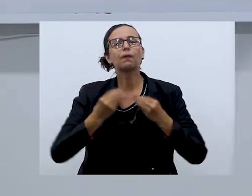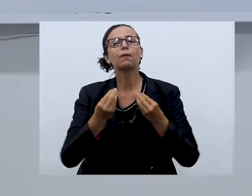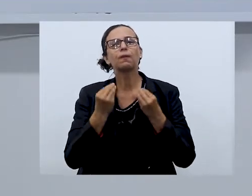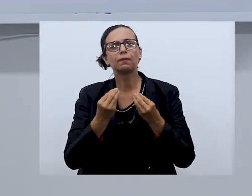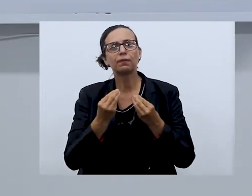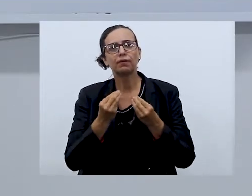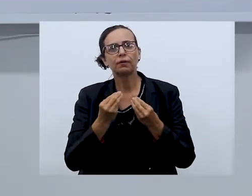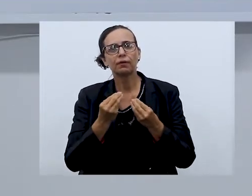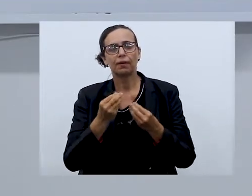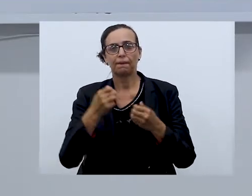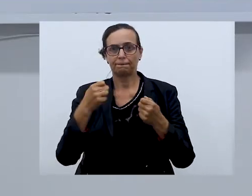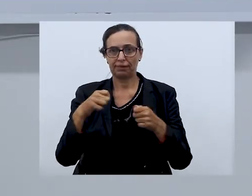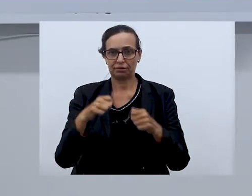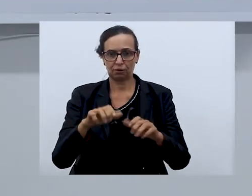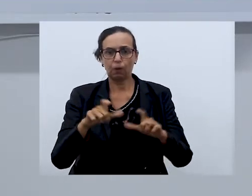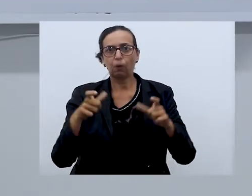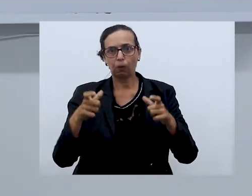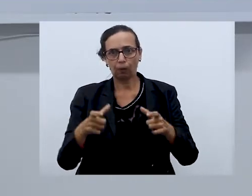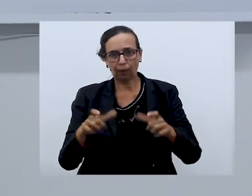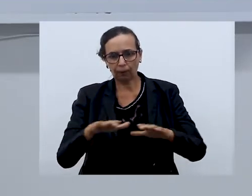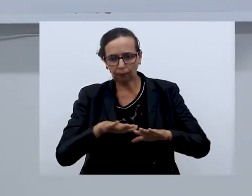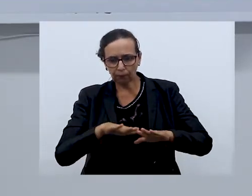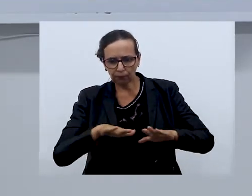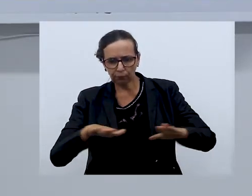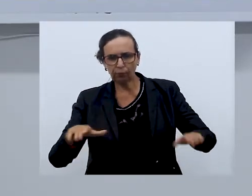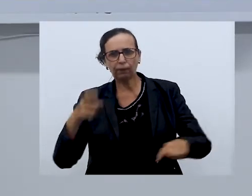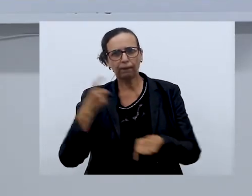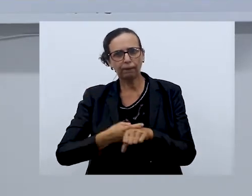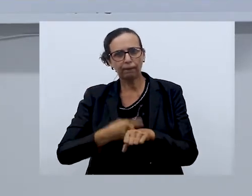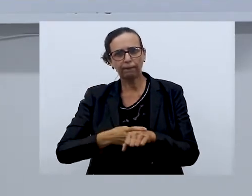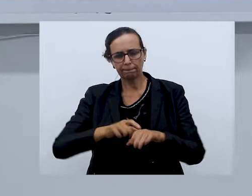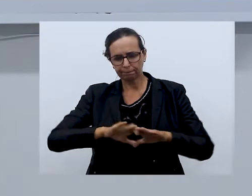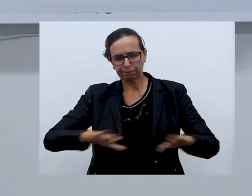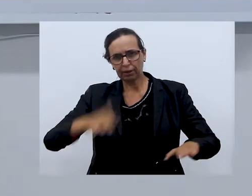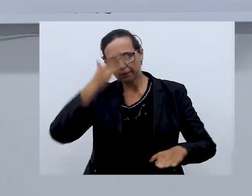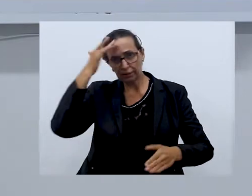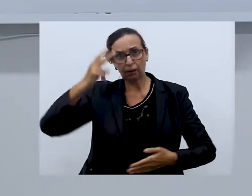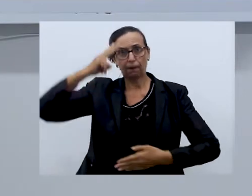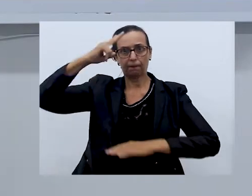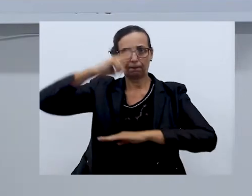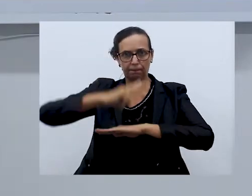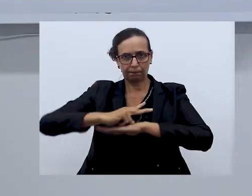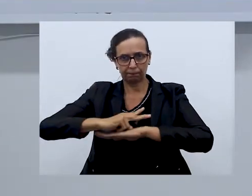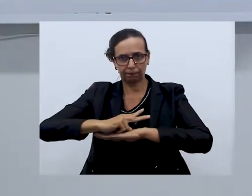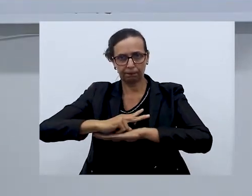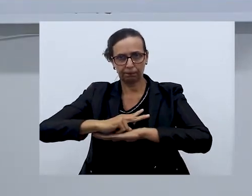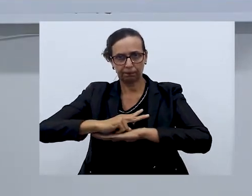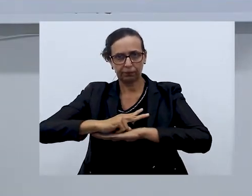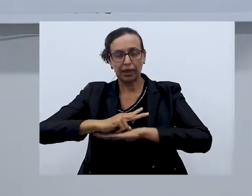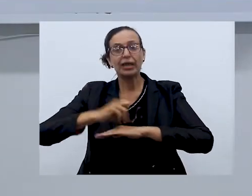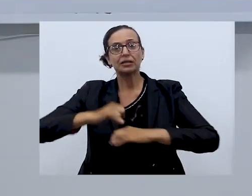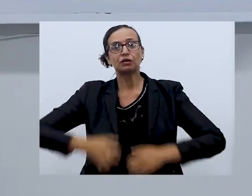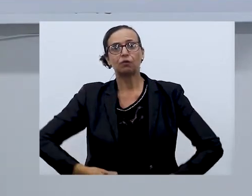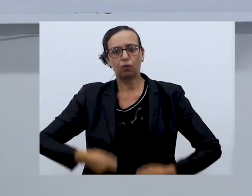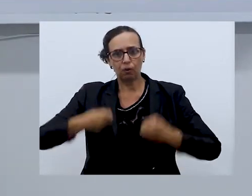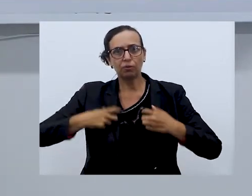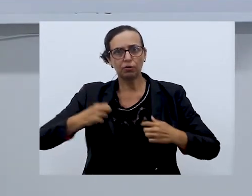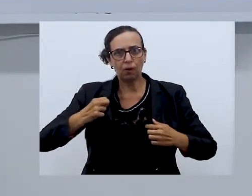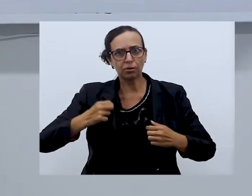as massagens. Como? Primeiro, procure um local plano e rígido e coloque a